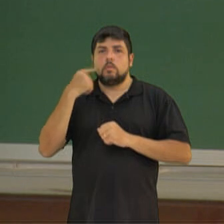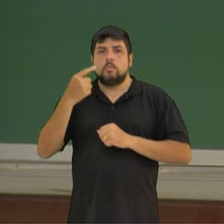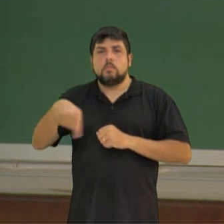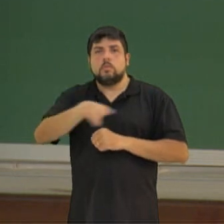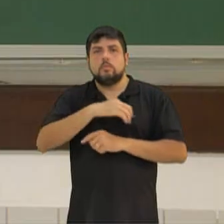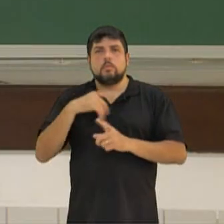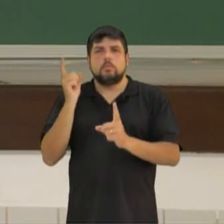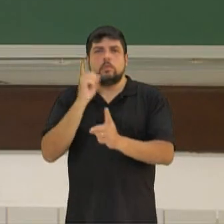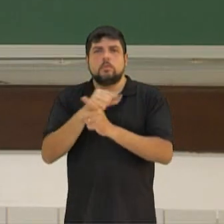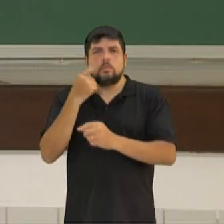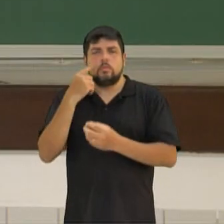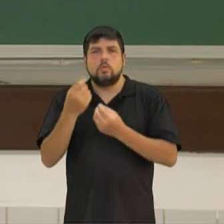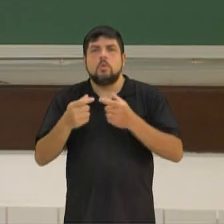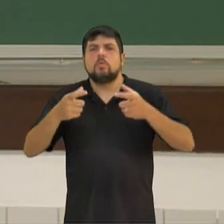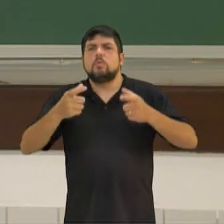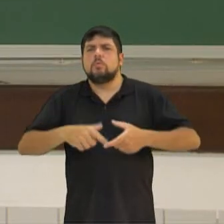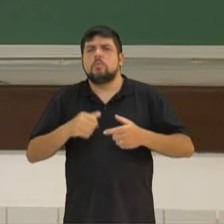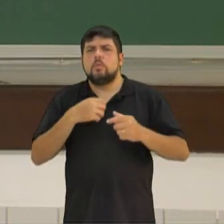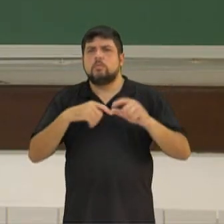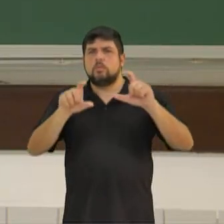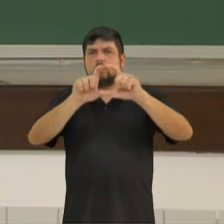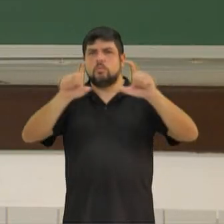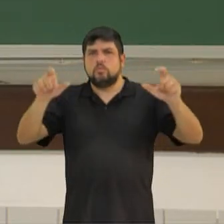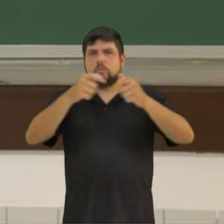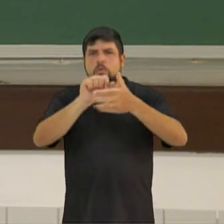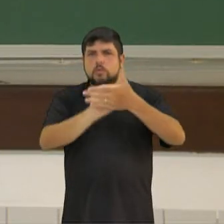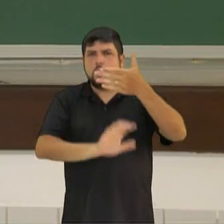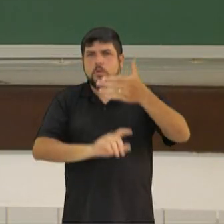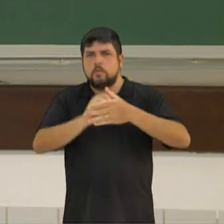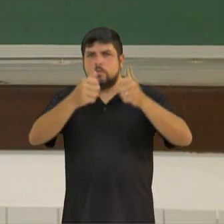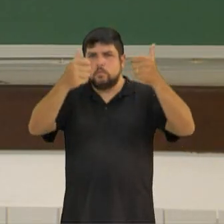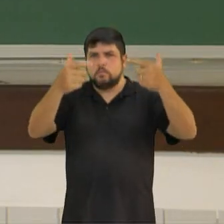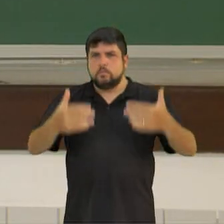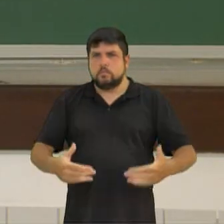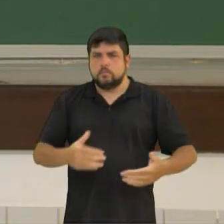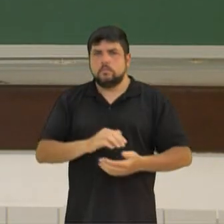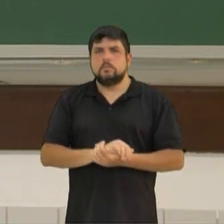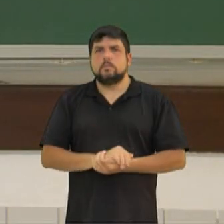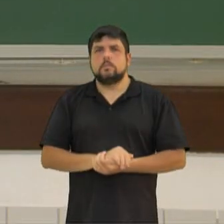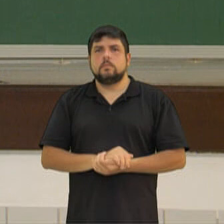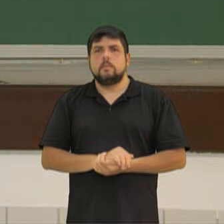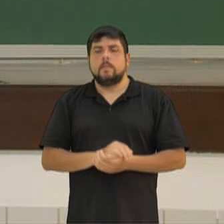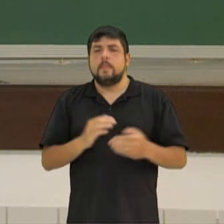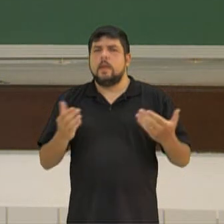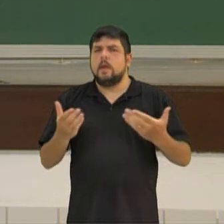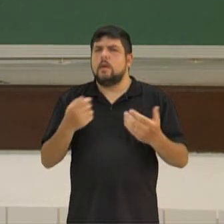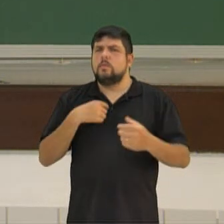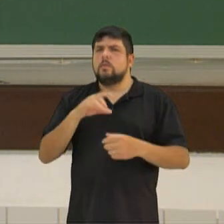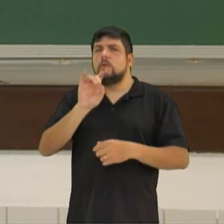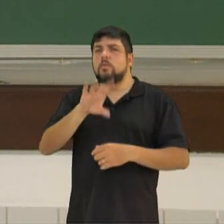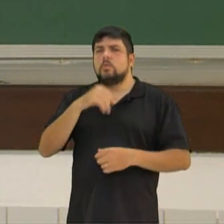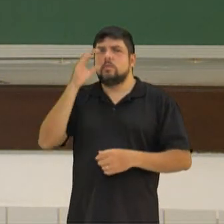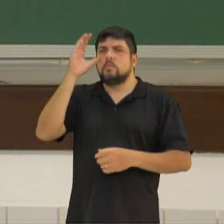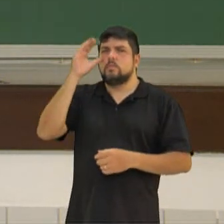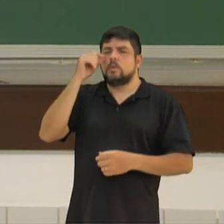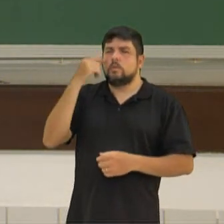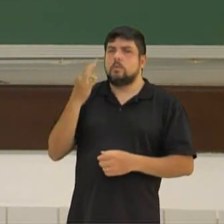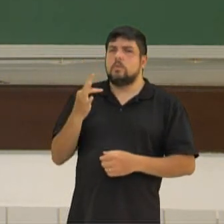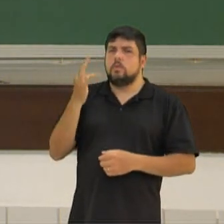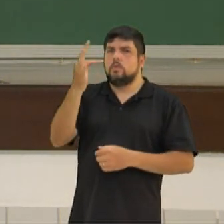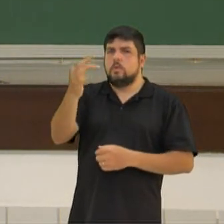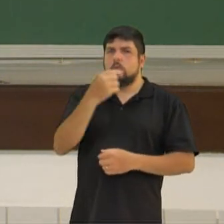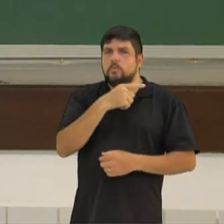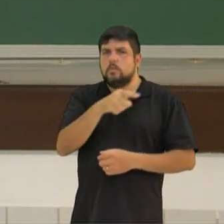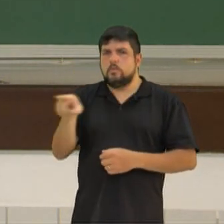aí juntamente, né, com o enunciado da segunda lei de Newton, tá? Nesse momento é mais a título de curiosidade, você